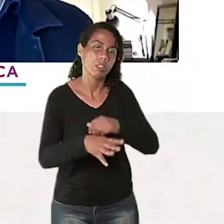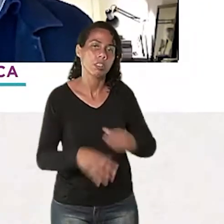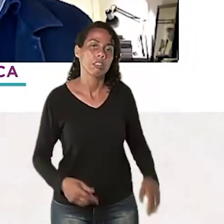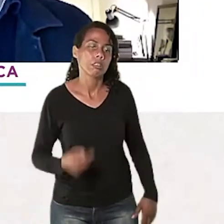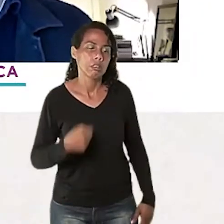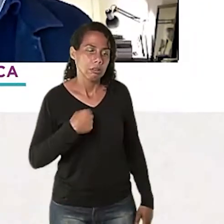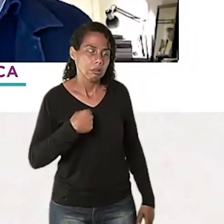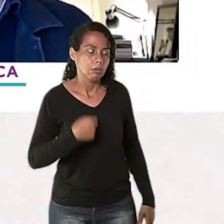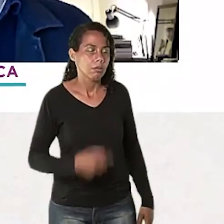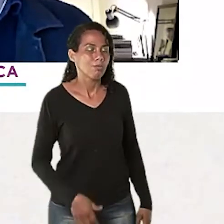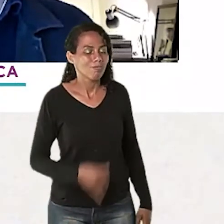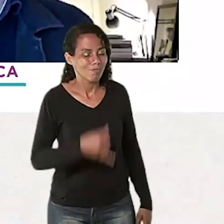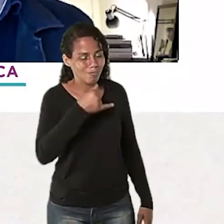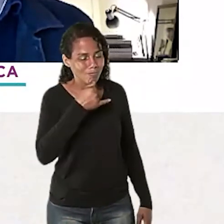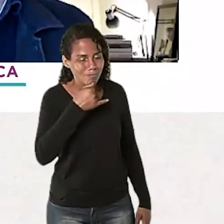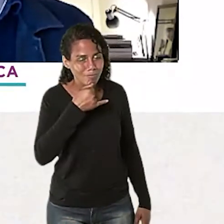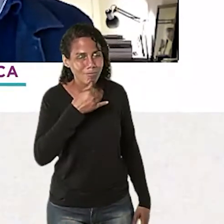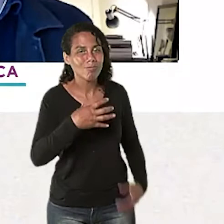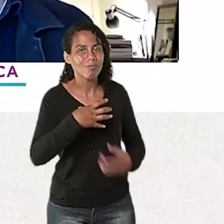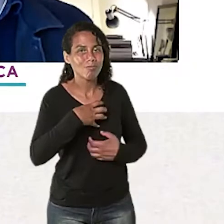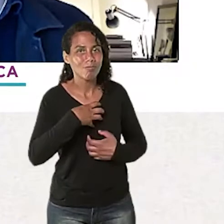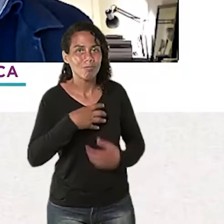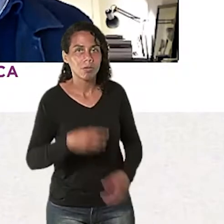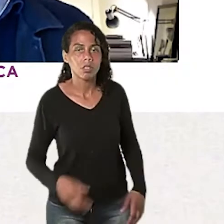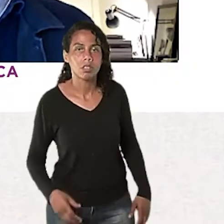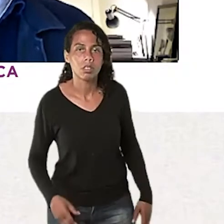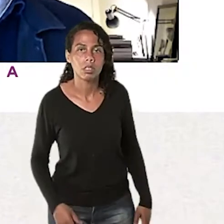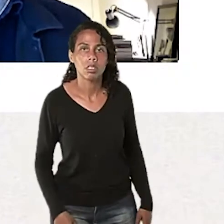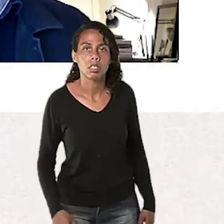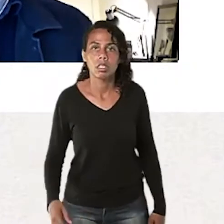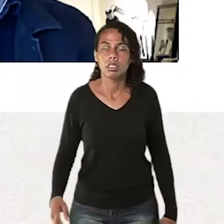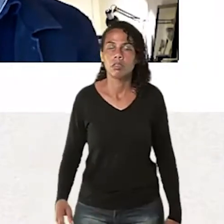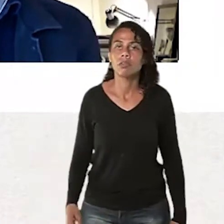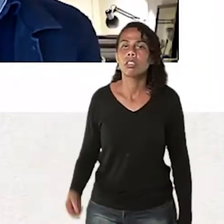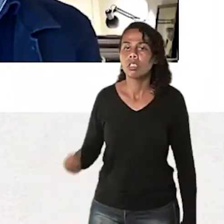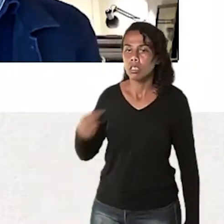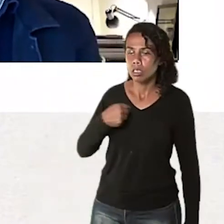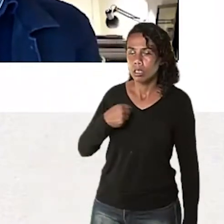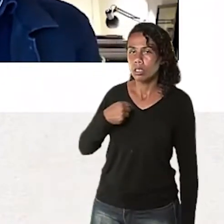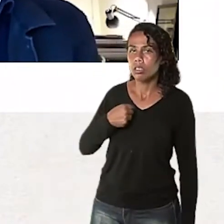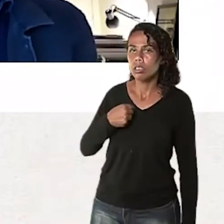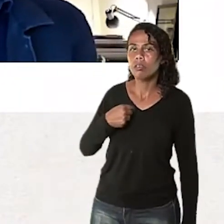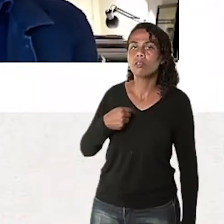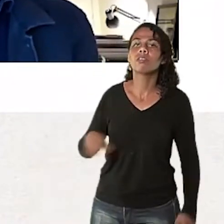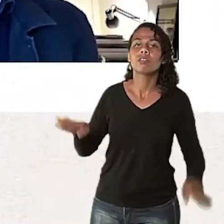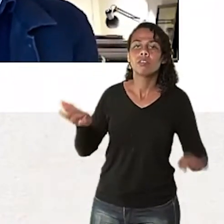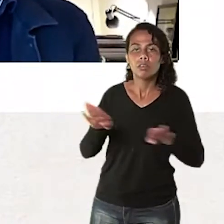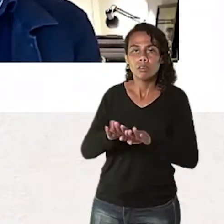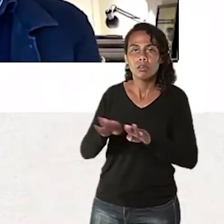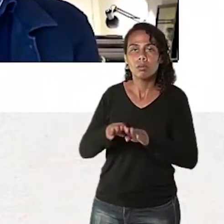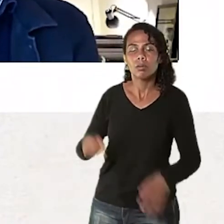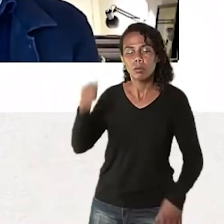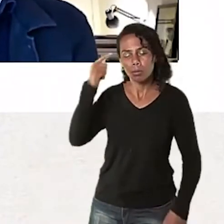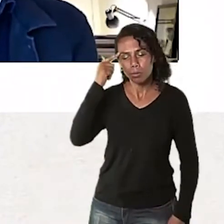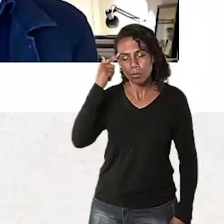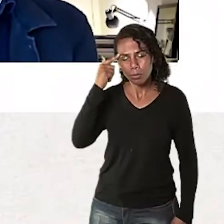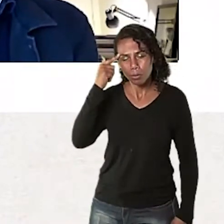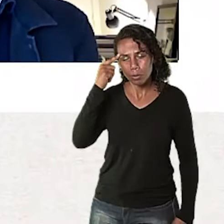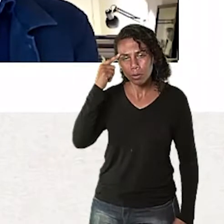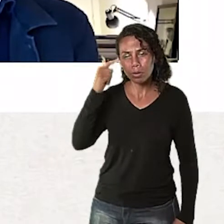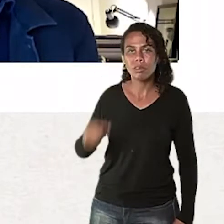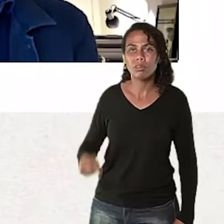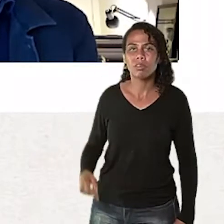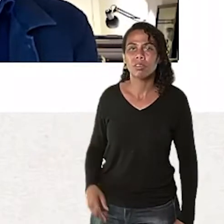Eu ganhei uma residência em Óbidos e foi aquilo. Tinha um fantasma todo dia. Ele fazia era um som esse é um martelo que vinha do